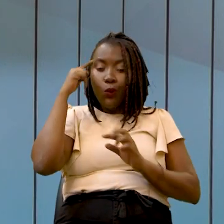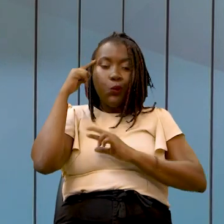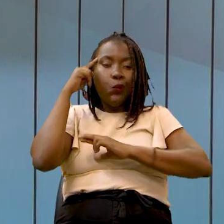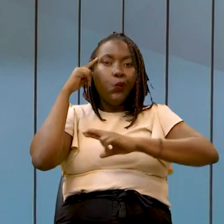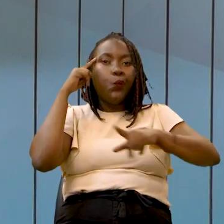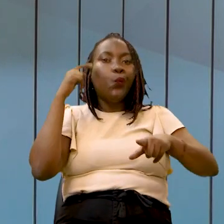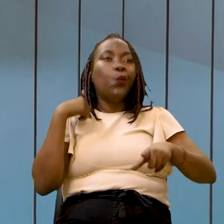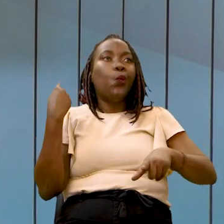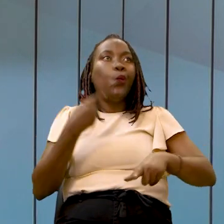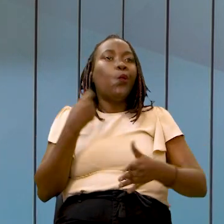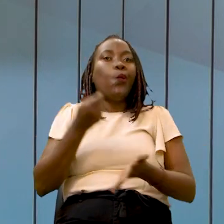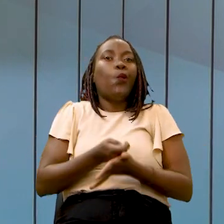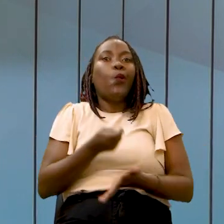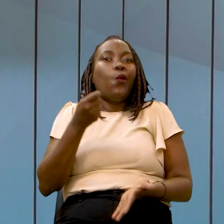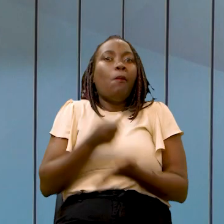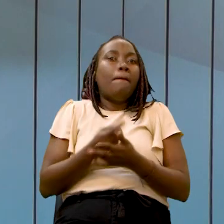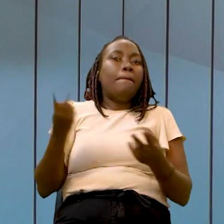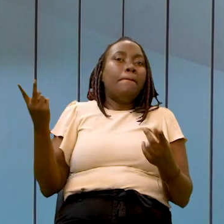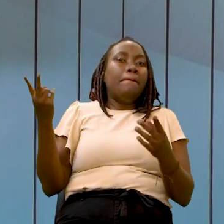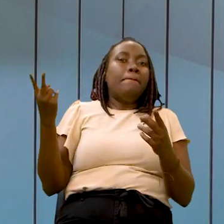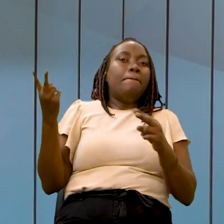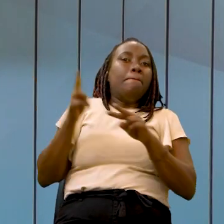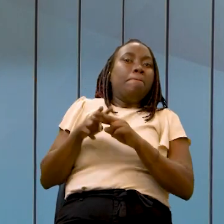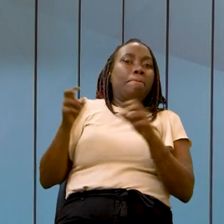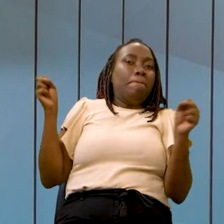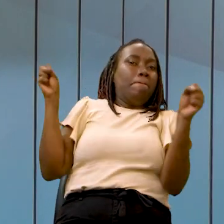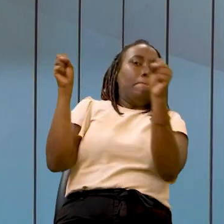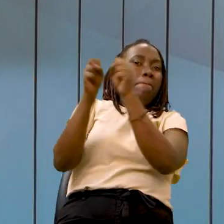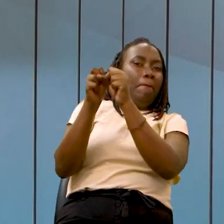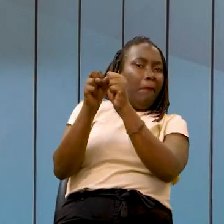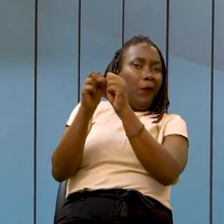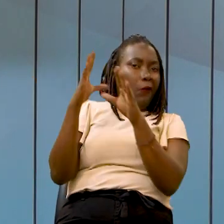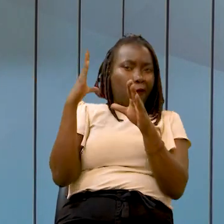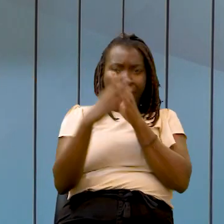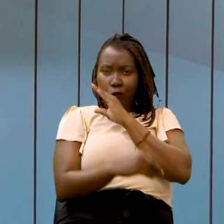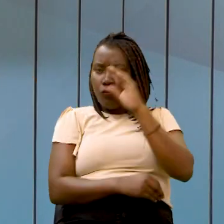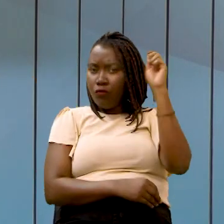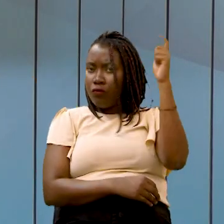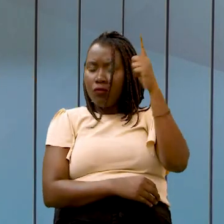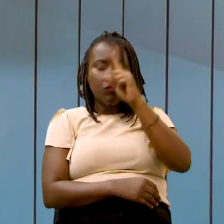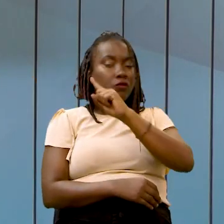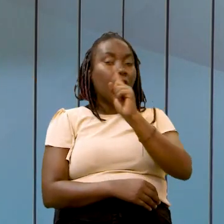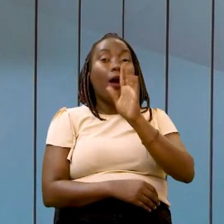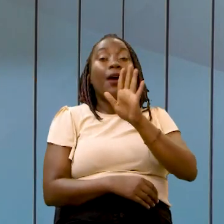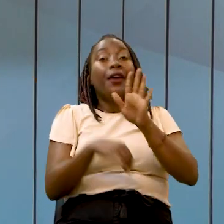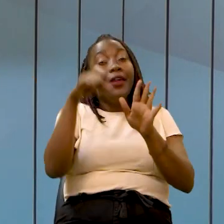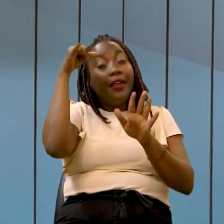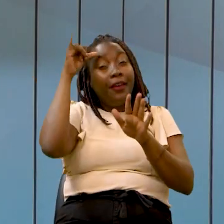consciência, não é que a gente precisa se enclausurar e fugir do sol, mas evitar a